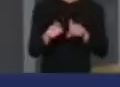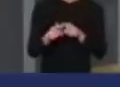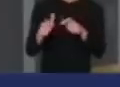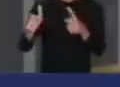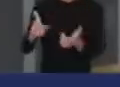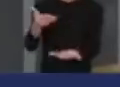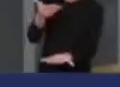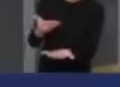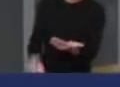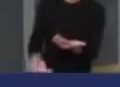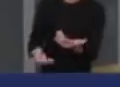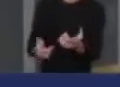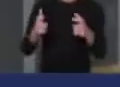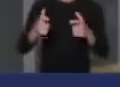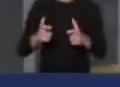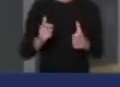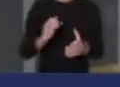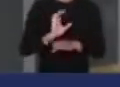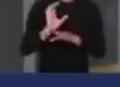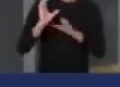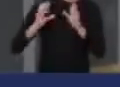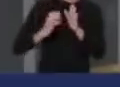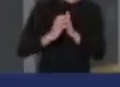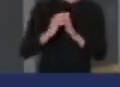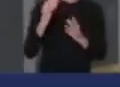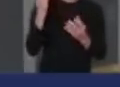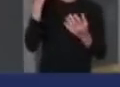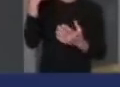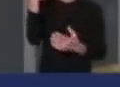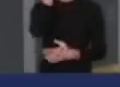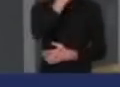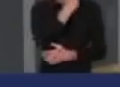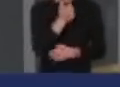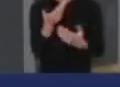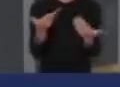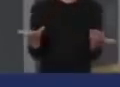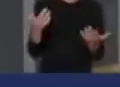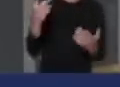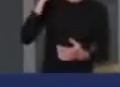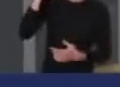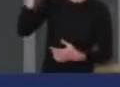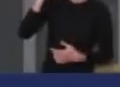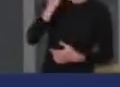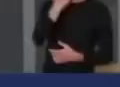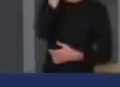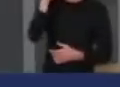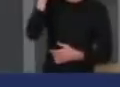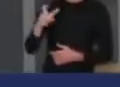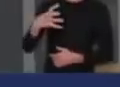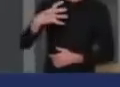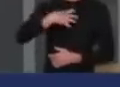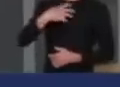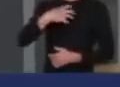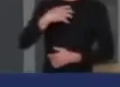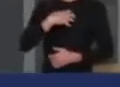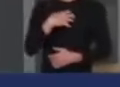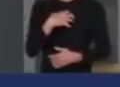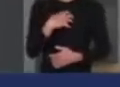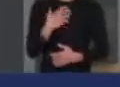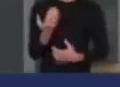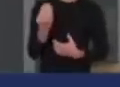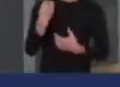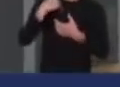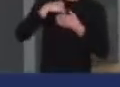que representa os estados, a Câmara é legitimamente representando o povo. Então é natural que lá dentro existam índios, pretos,